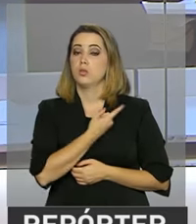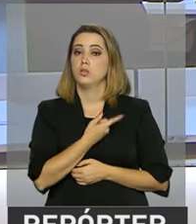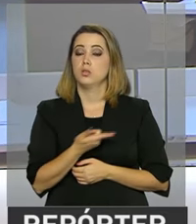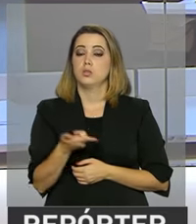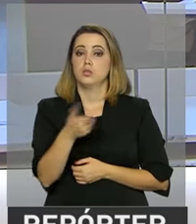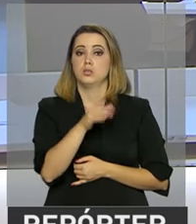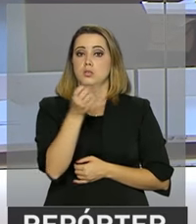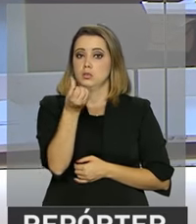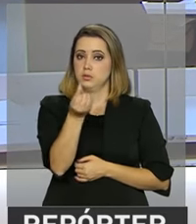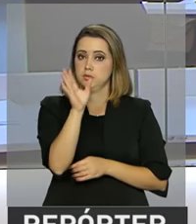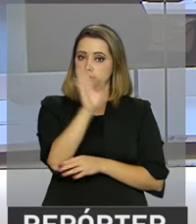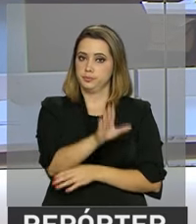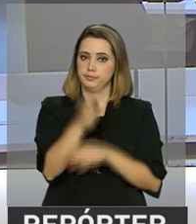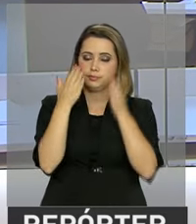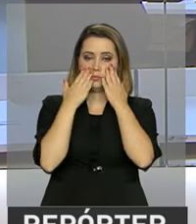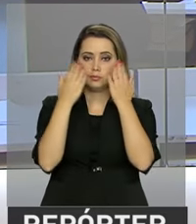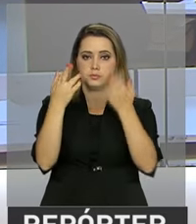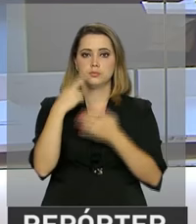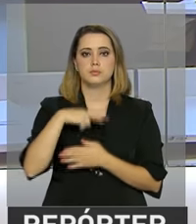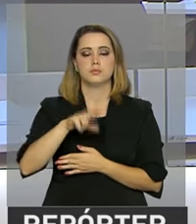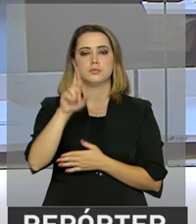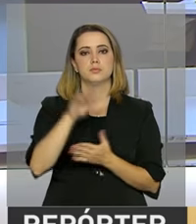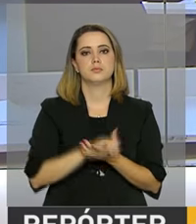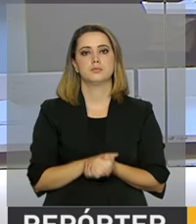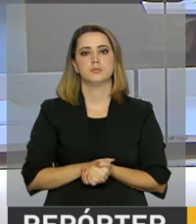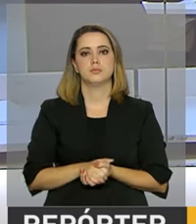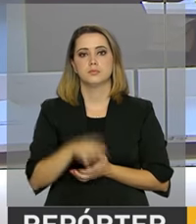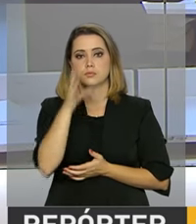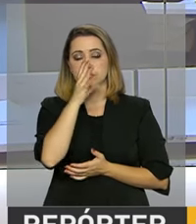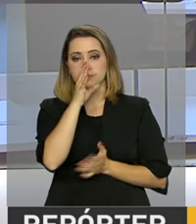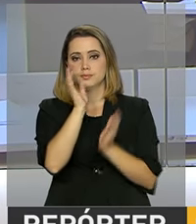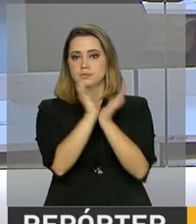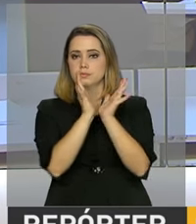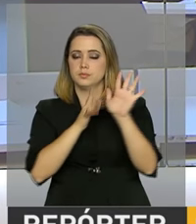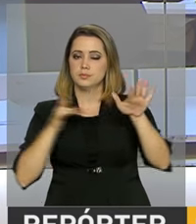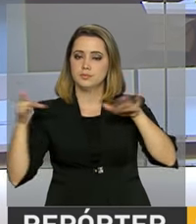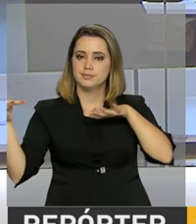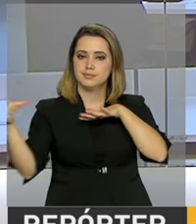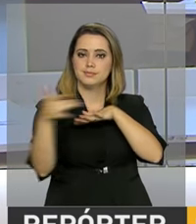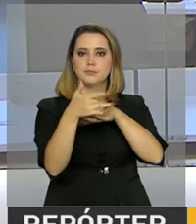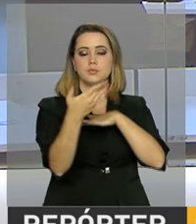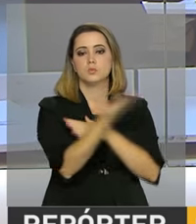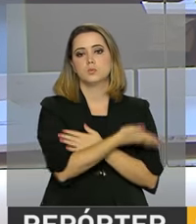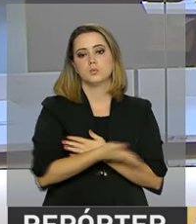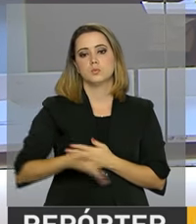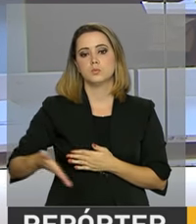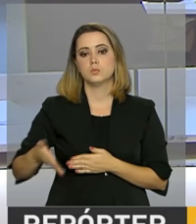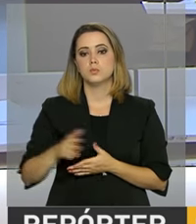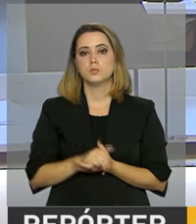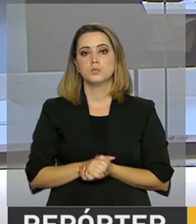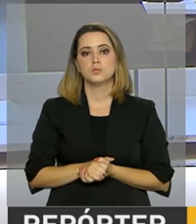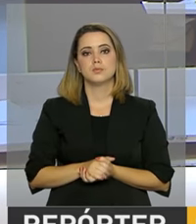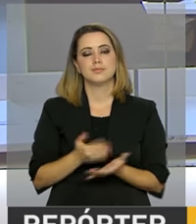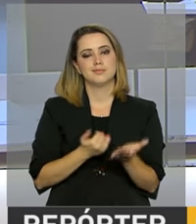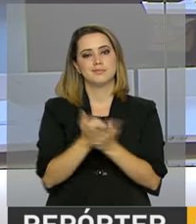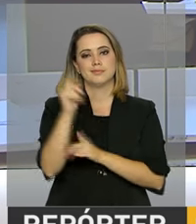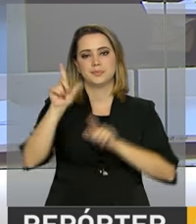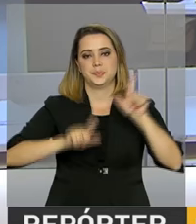às 18h na próxima edição do Repórter NBR. Acompanhe as novidades também pelas nossas redes sociais e